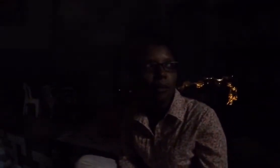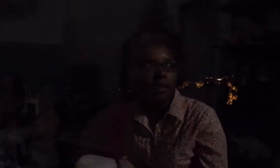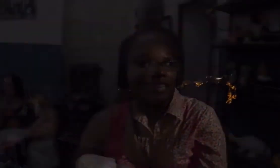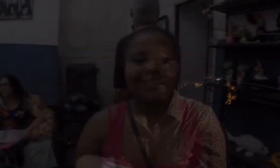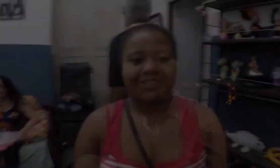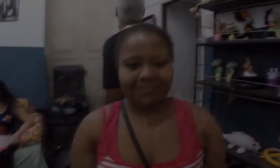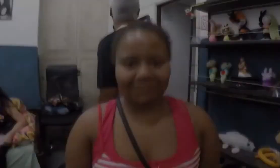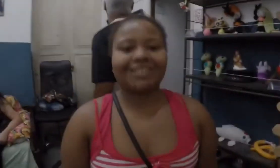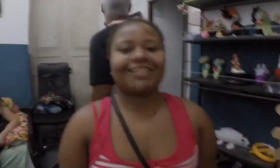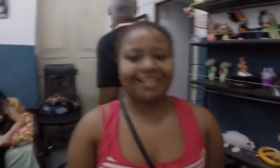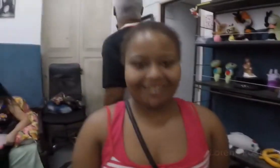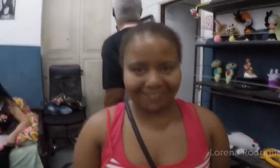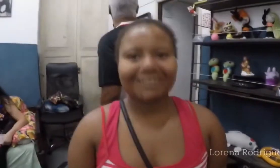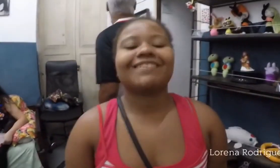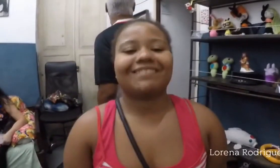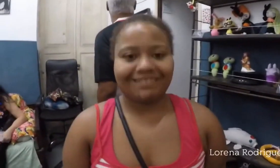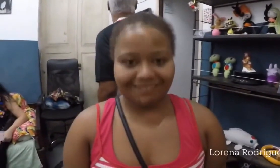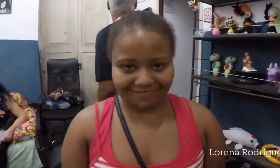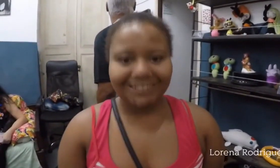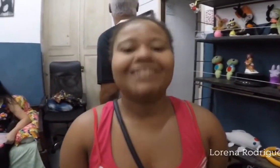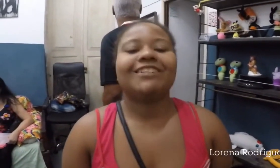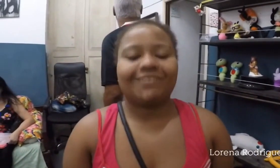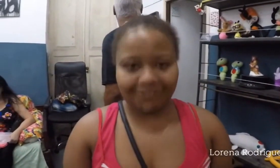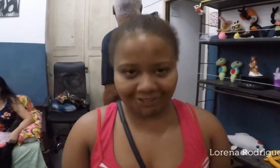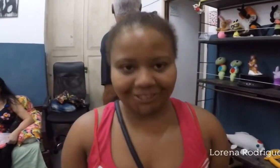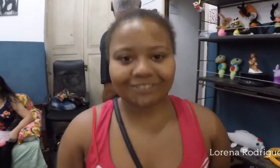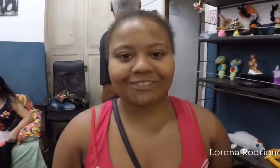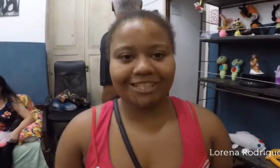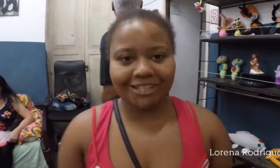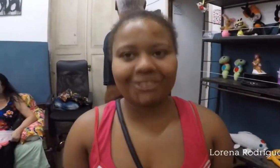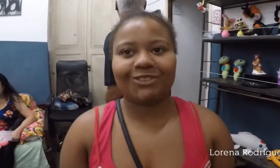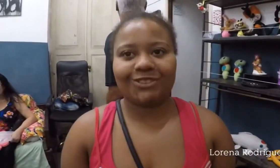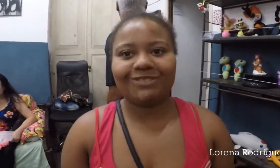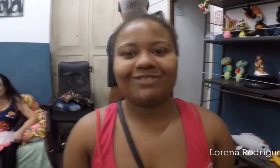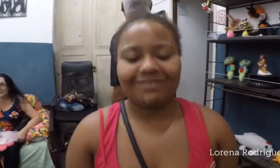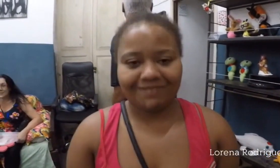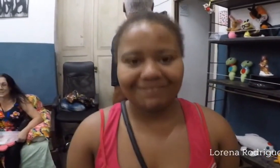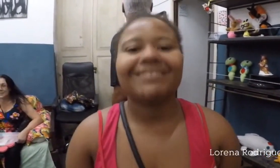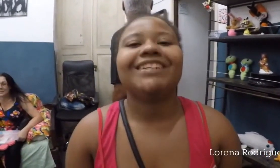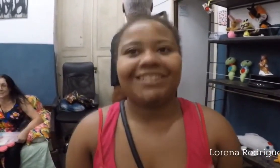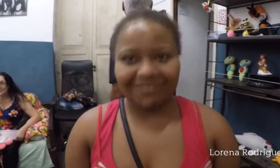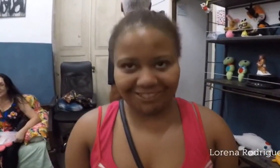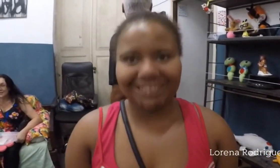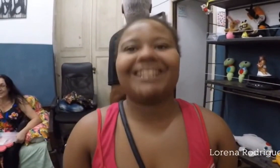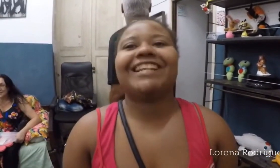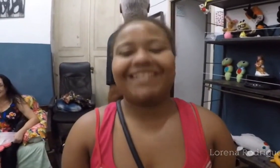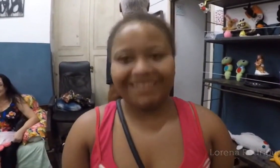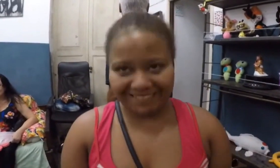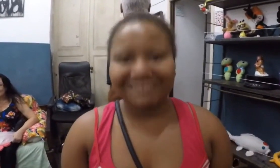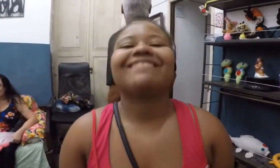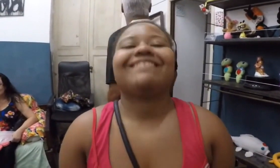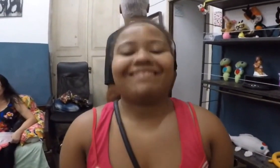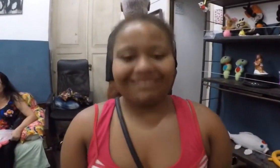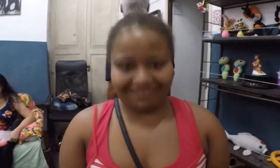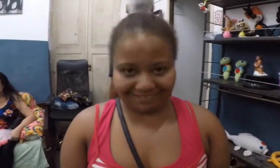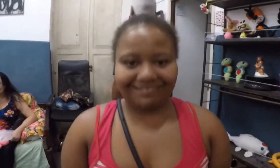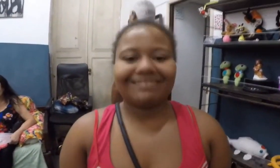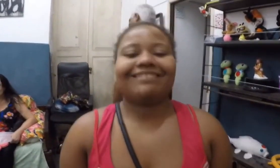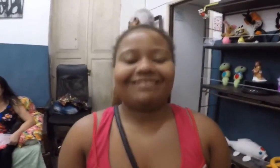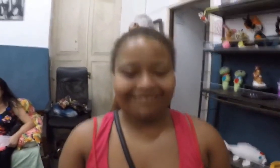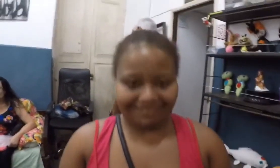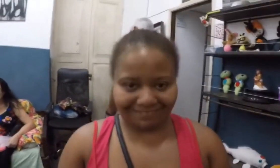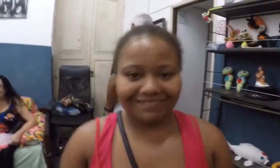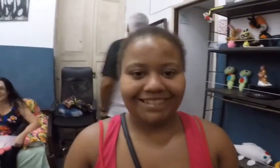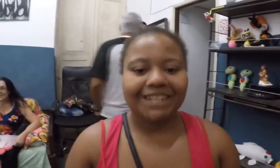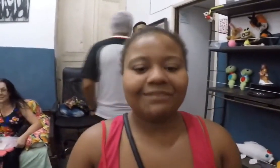uma tranquilidade da casa. Gostou de bem, de botar suas peças para vender, né?